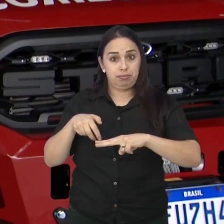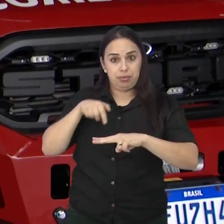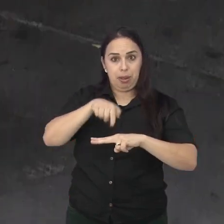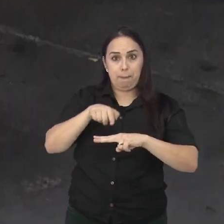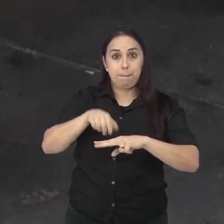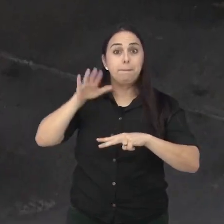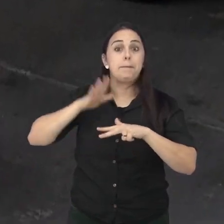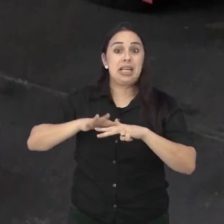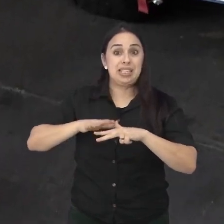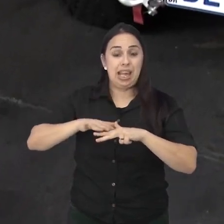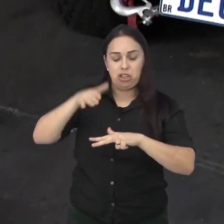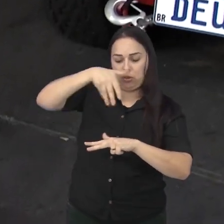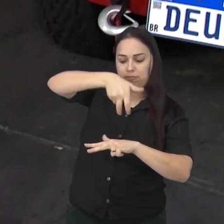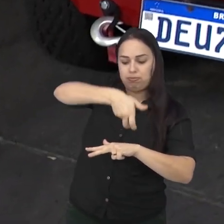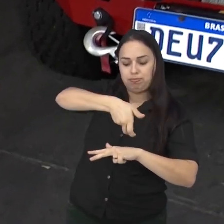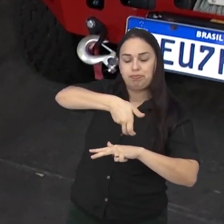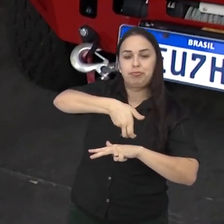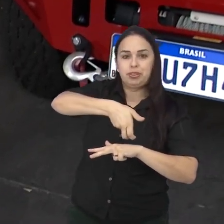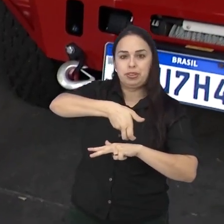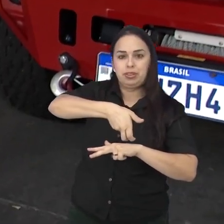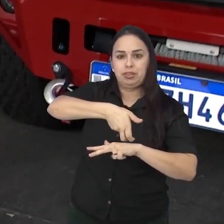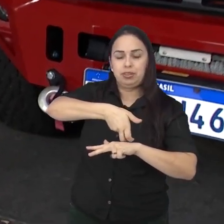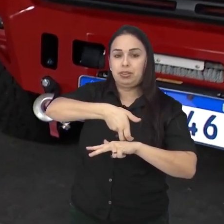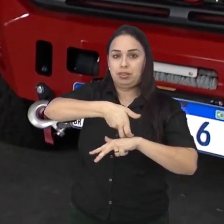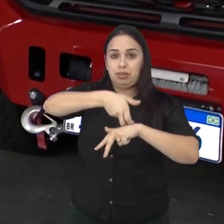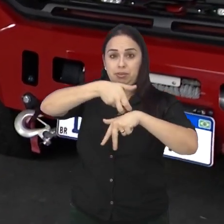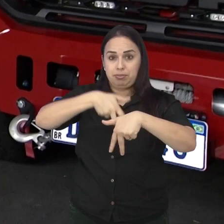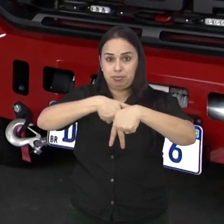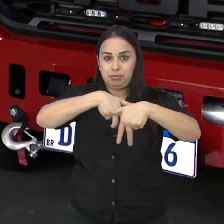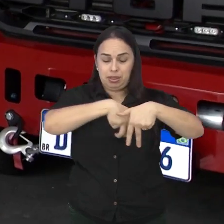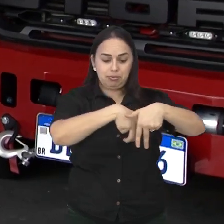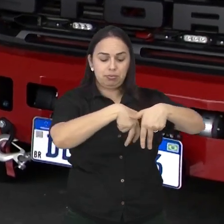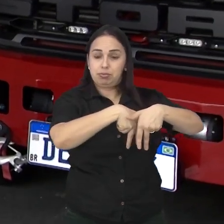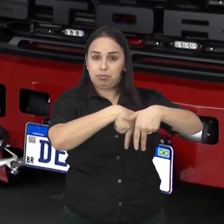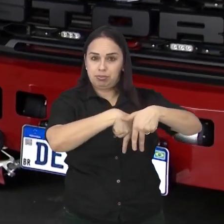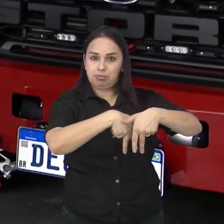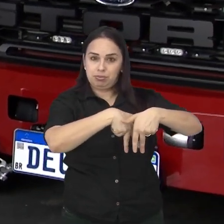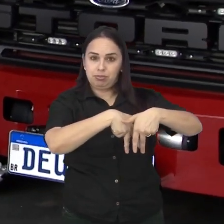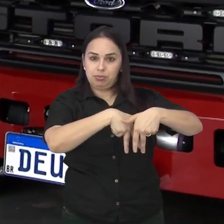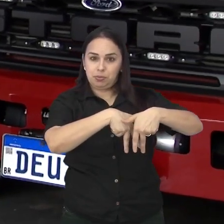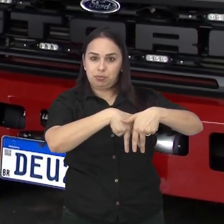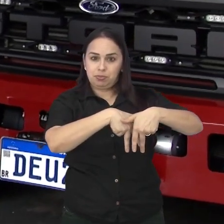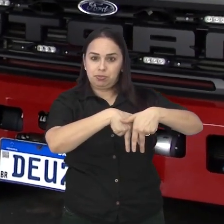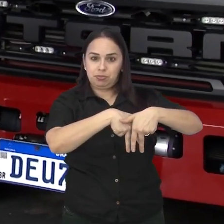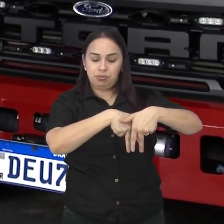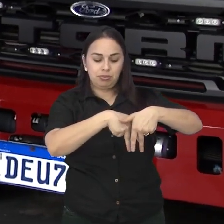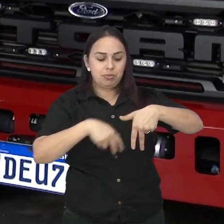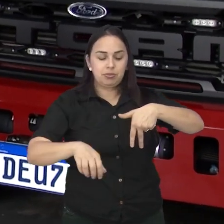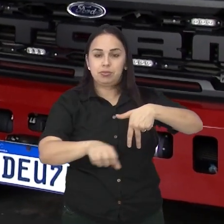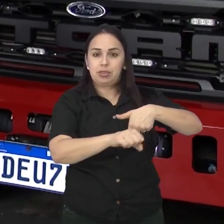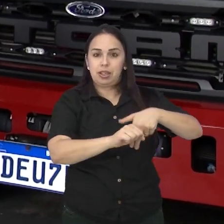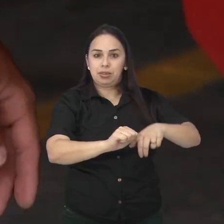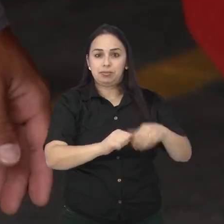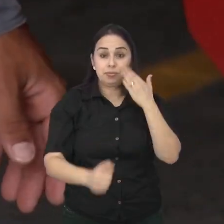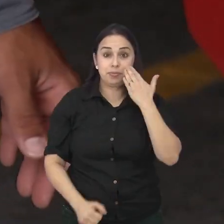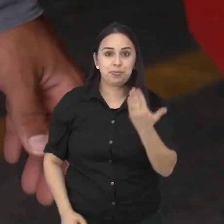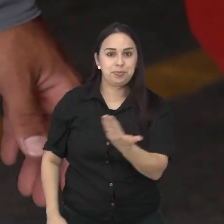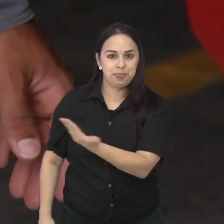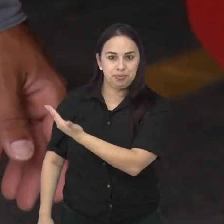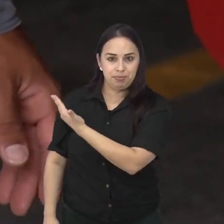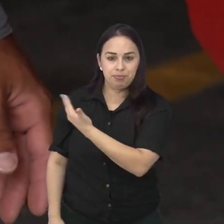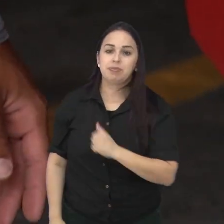atrás da pessoa. Uma mão vai posicionar ali na boca do estômago, a